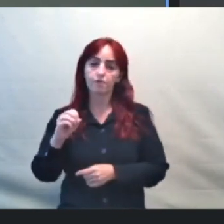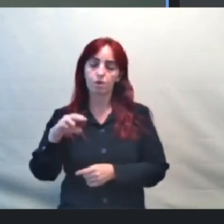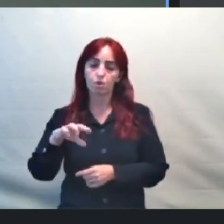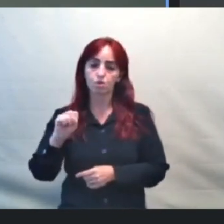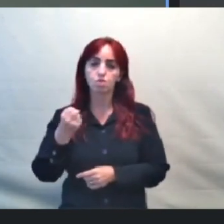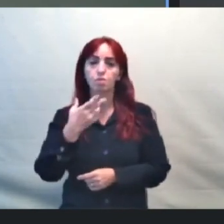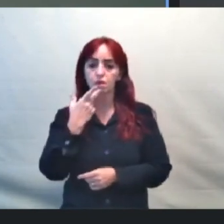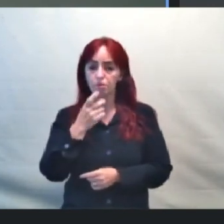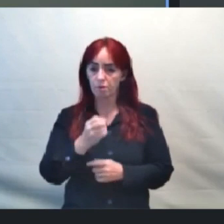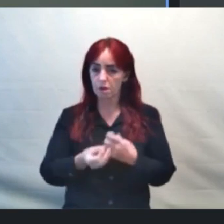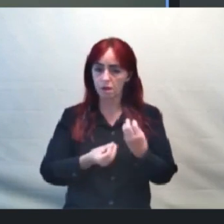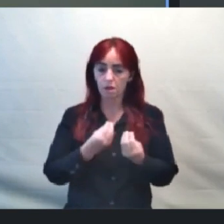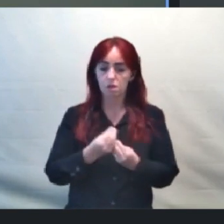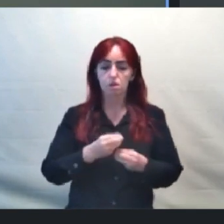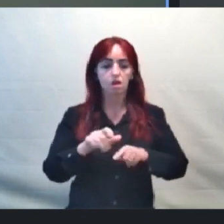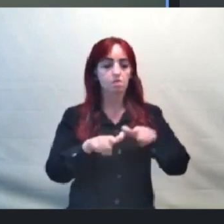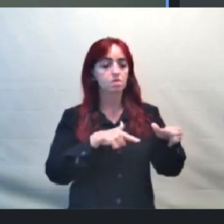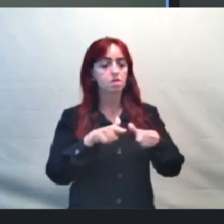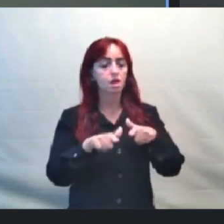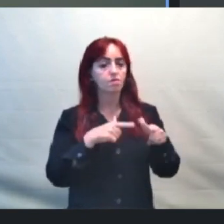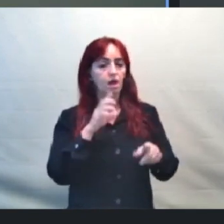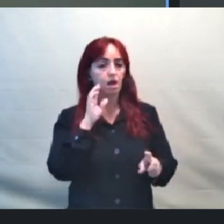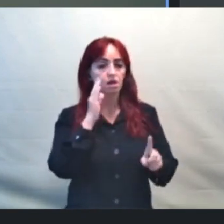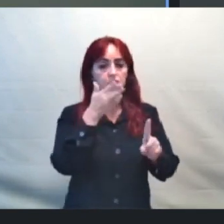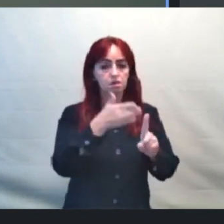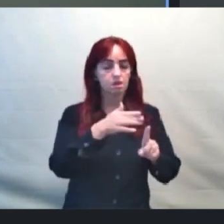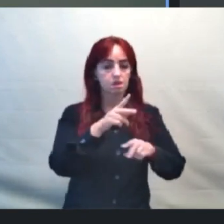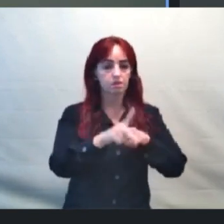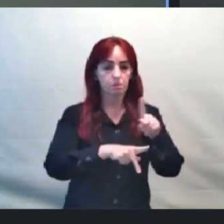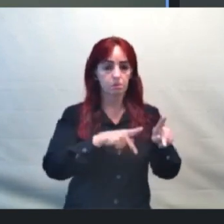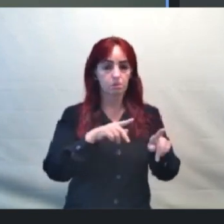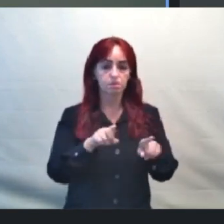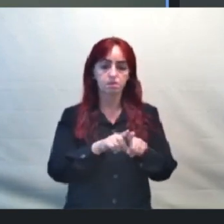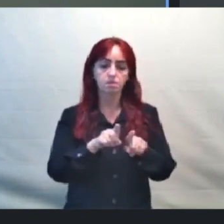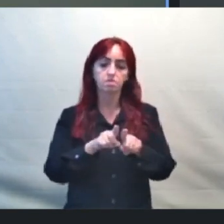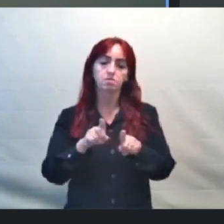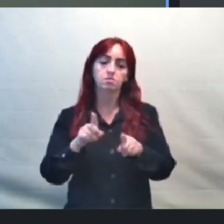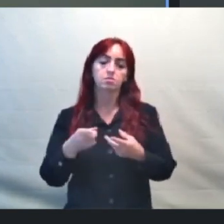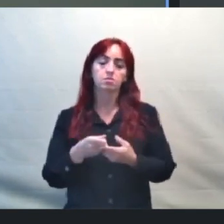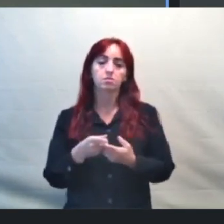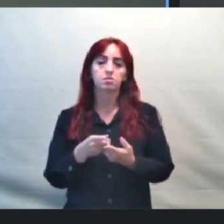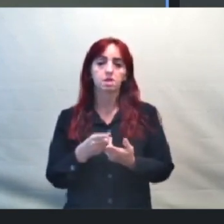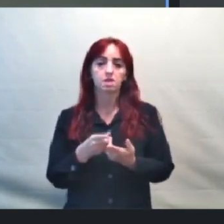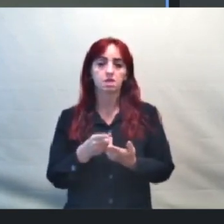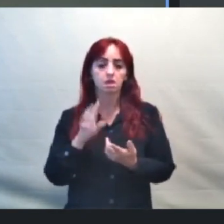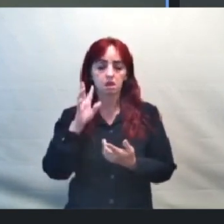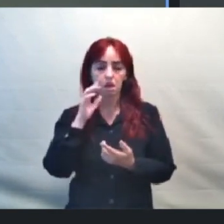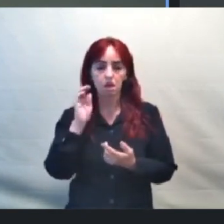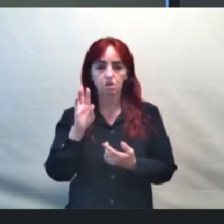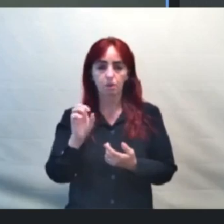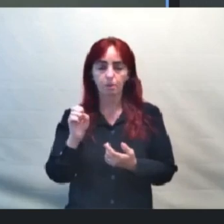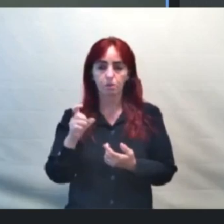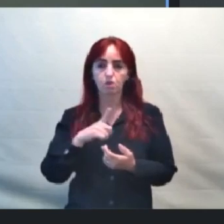com relação a essa população específica. Acho que o Genilson está, mas o Bruno está representando a Secretaria de